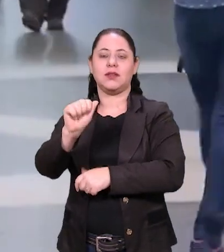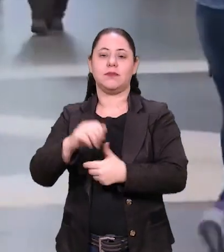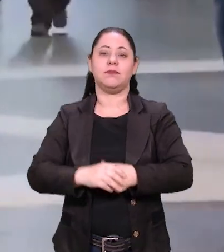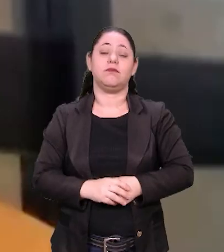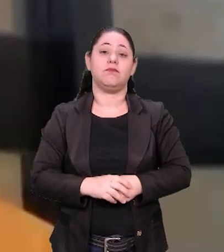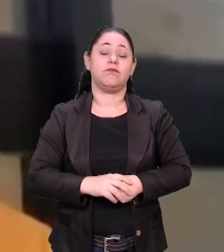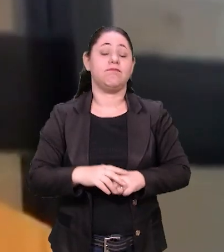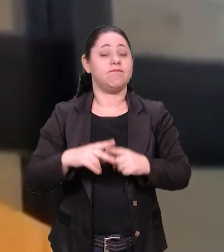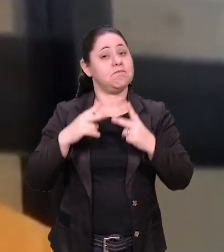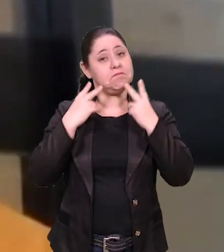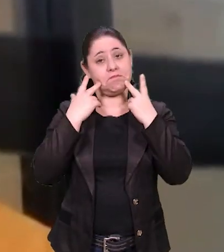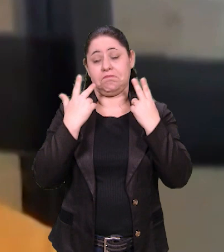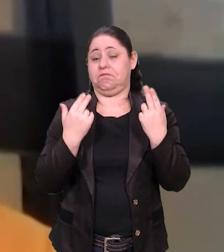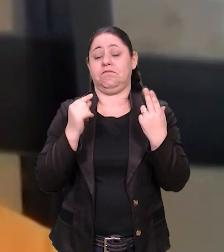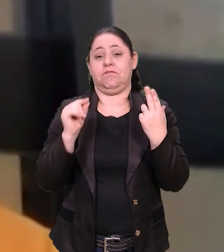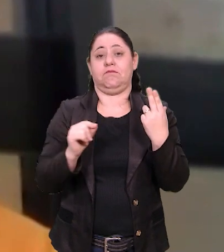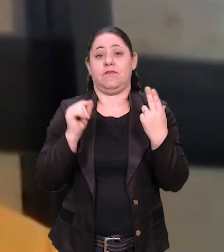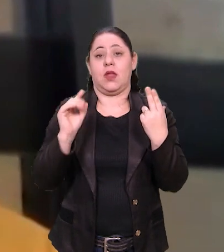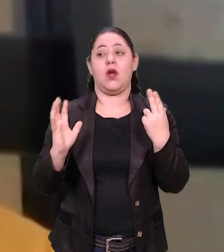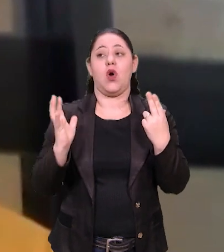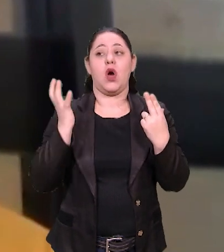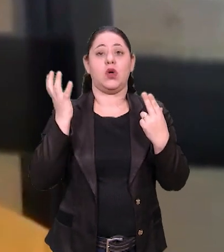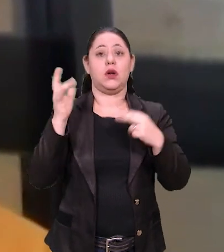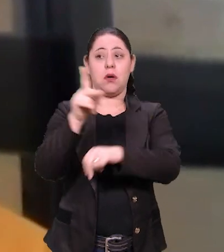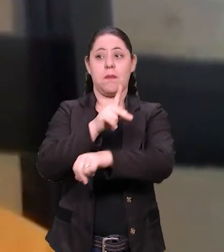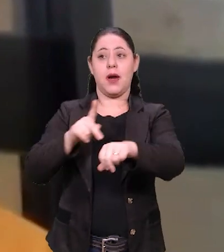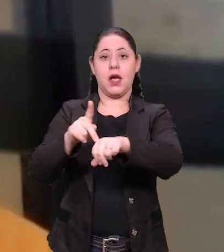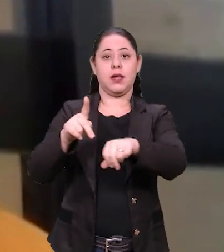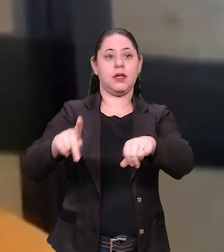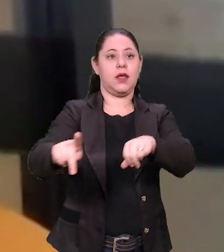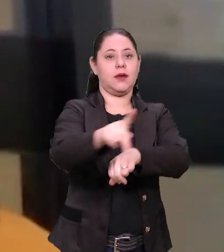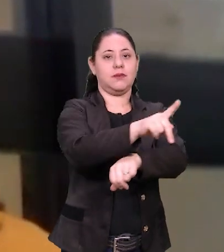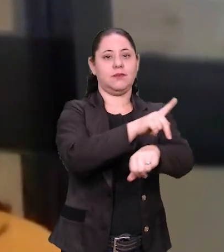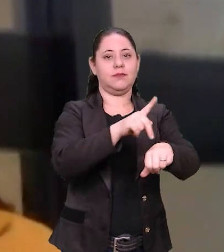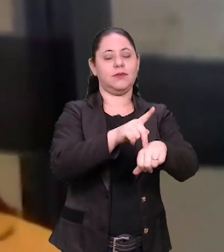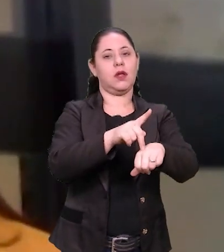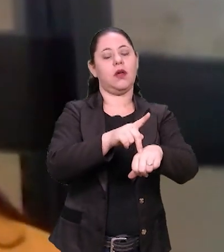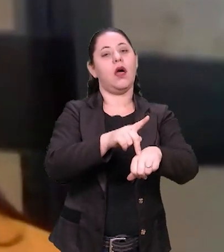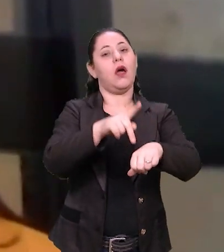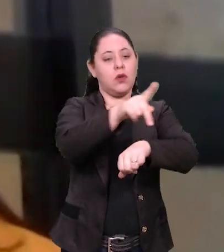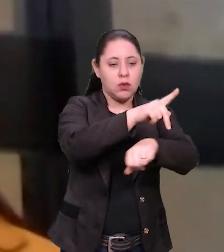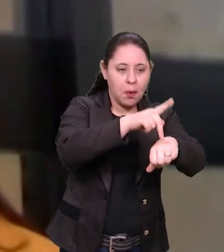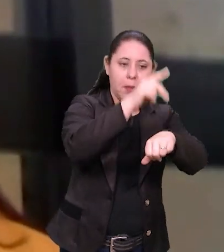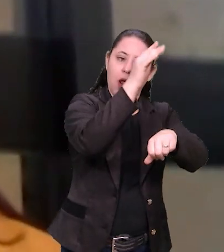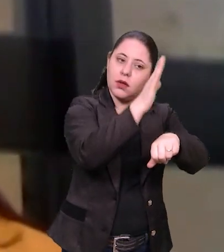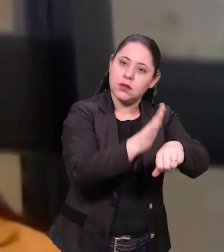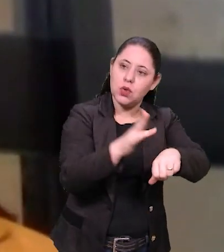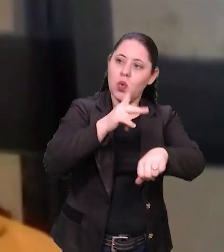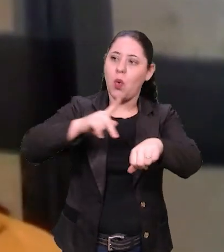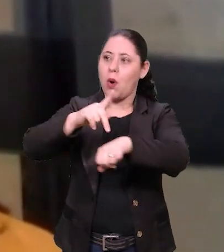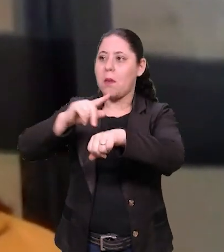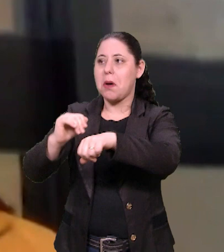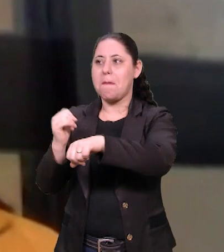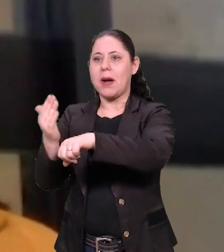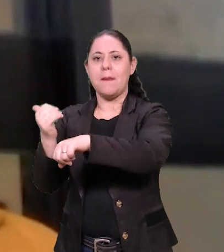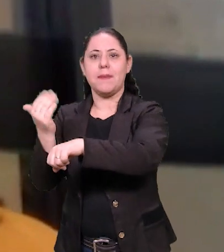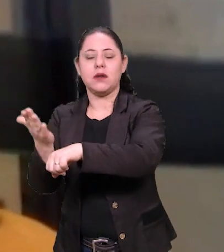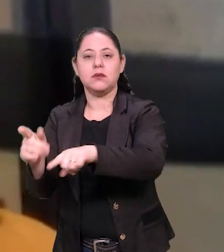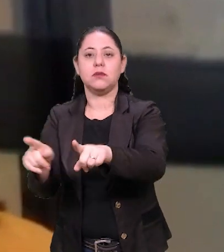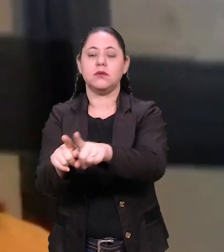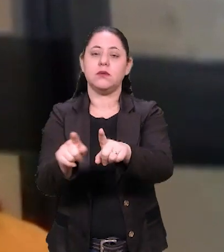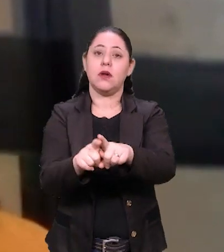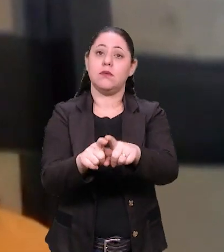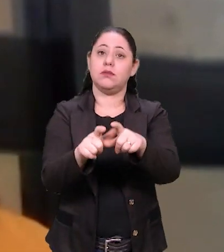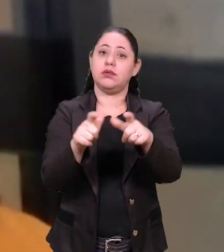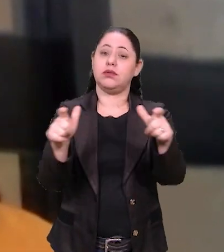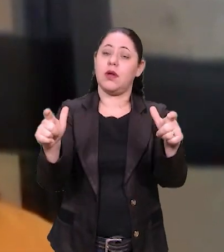efeito aconteceu em todos os países. Então, tanto no Brasil quanto nos países que foram maiores, mais honestos ou menos